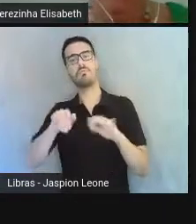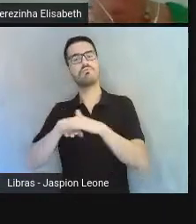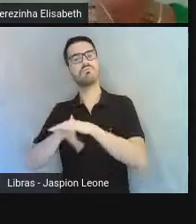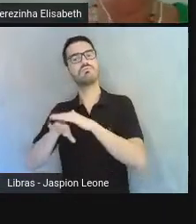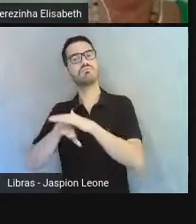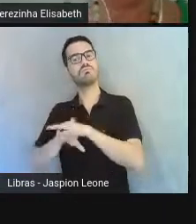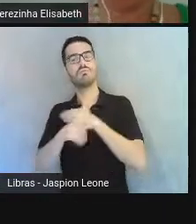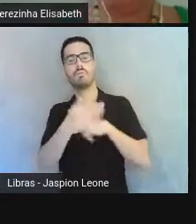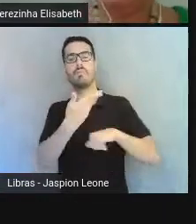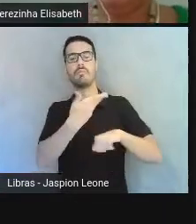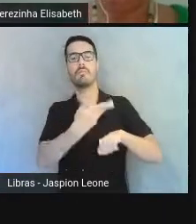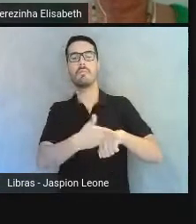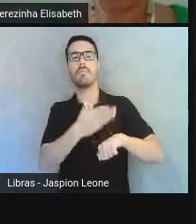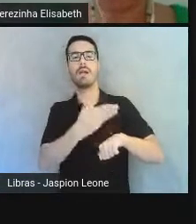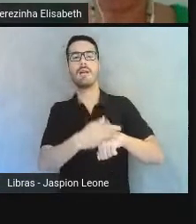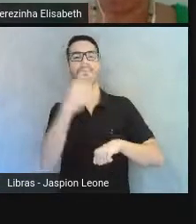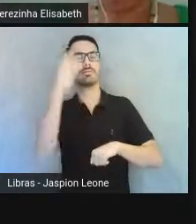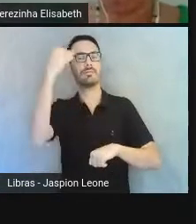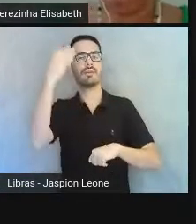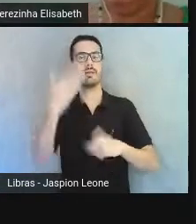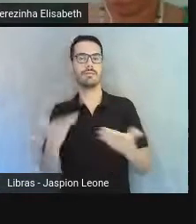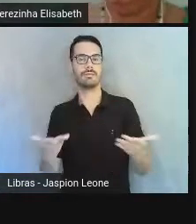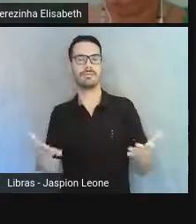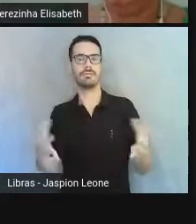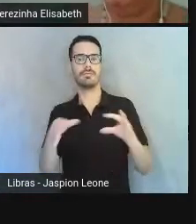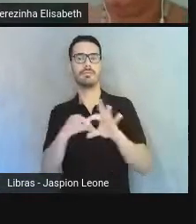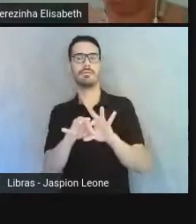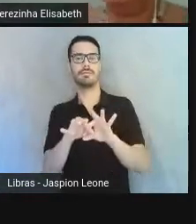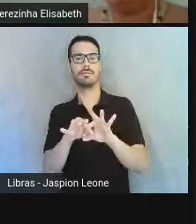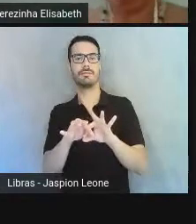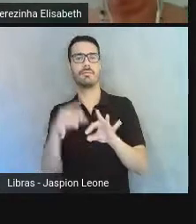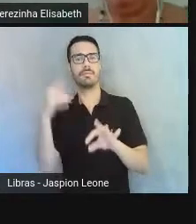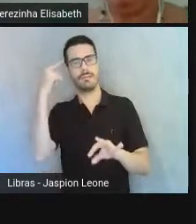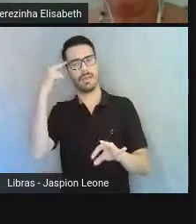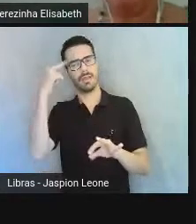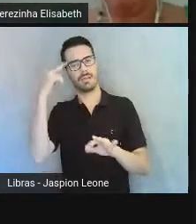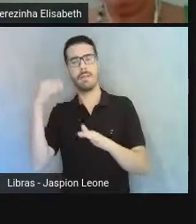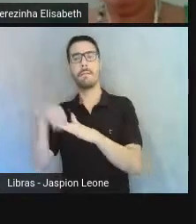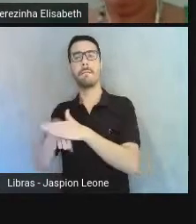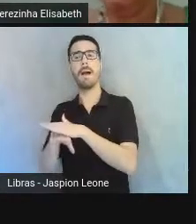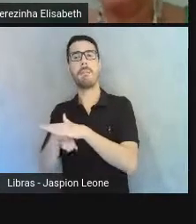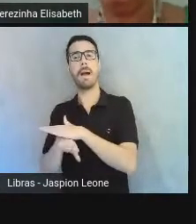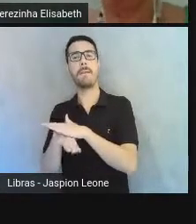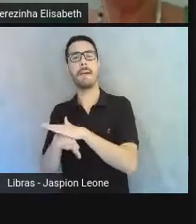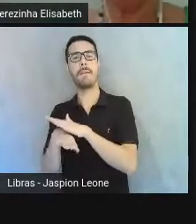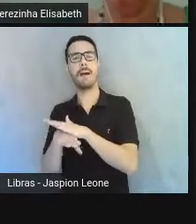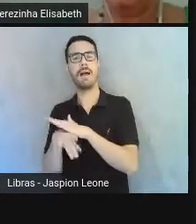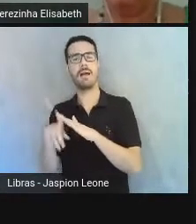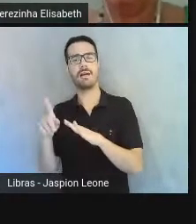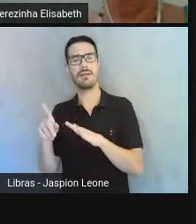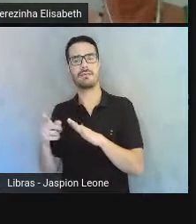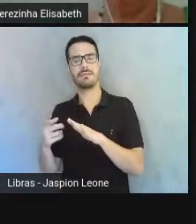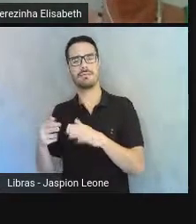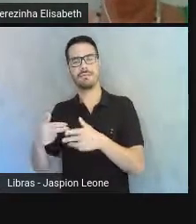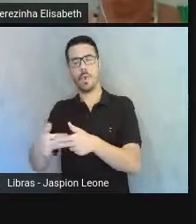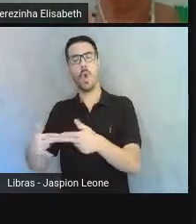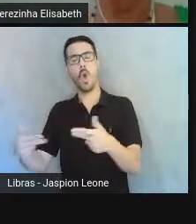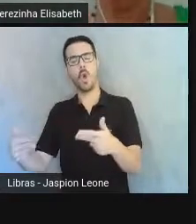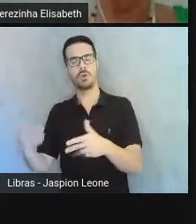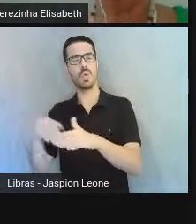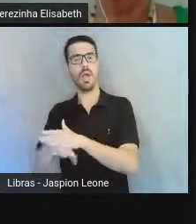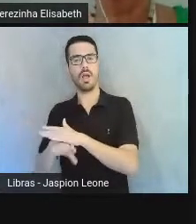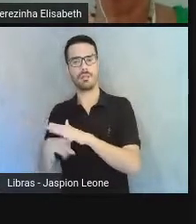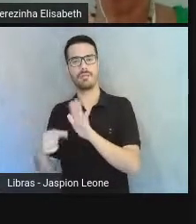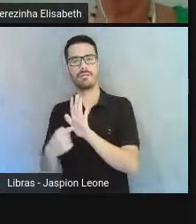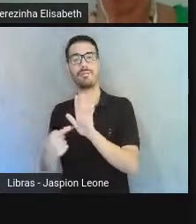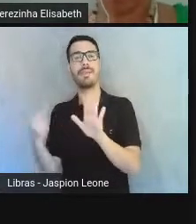Quando a gente pensa na caixa de ferramentas, eu acho que é uma metáfora bastante interessante na metodologia de